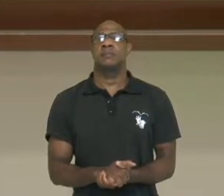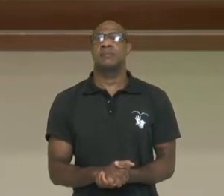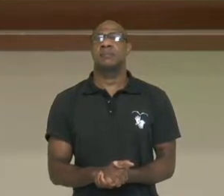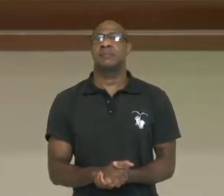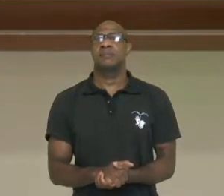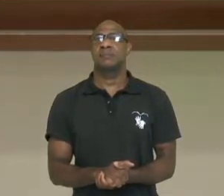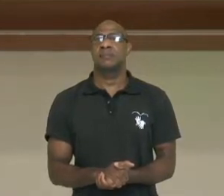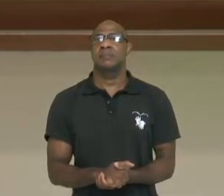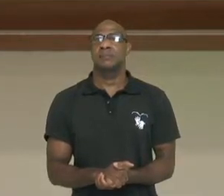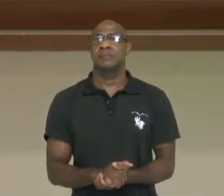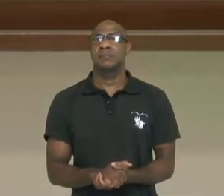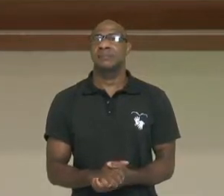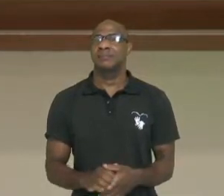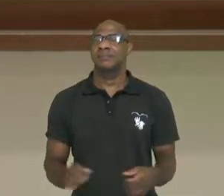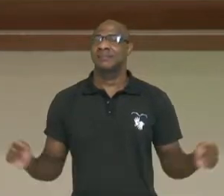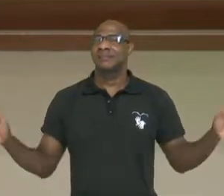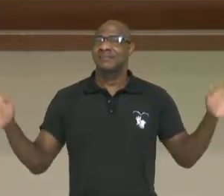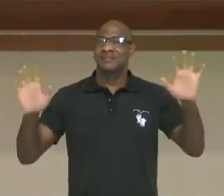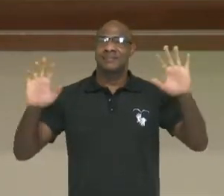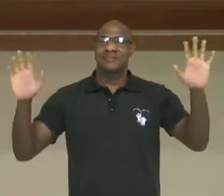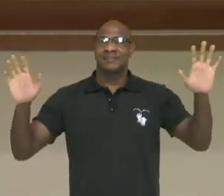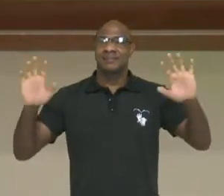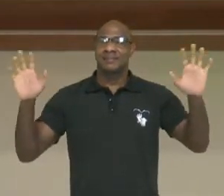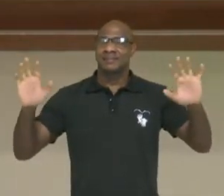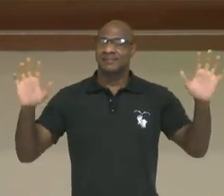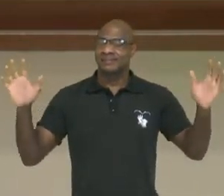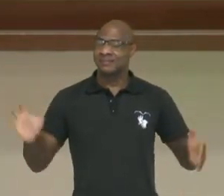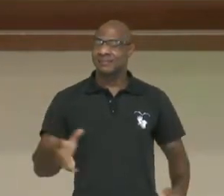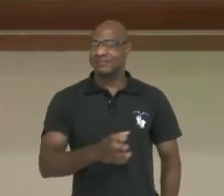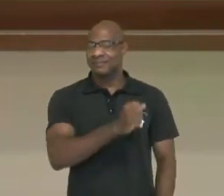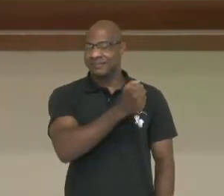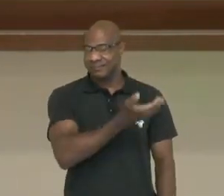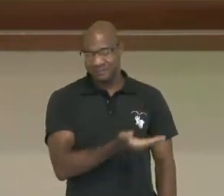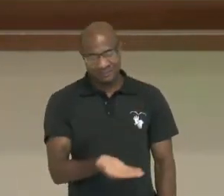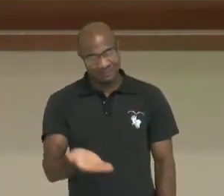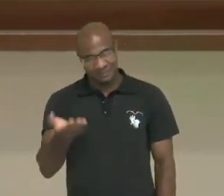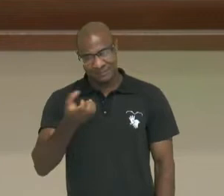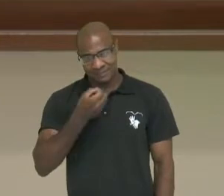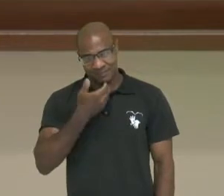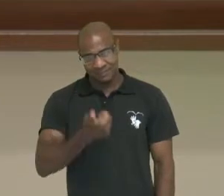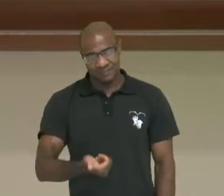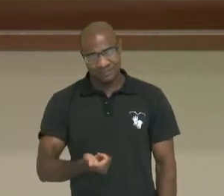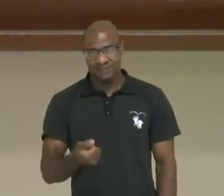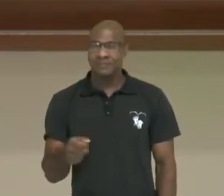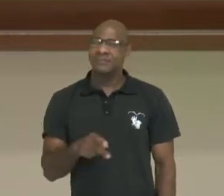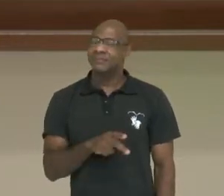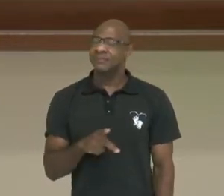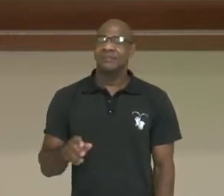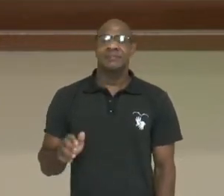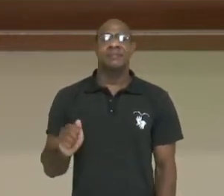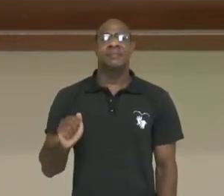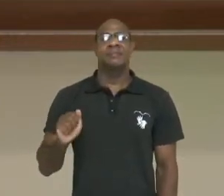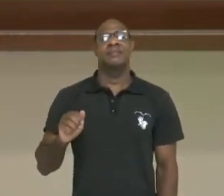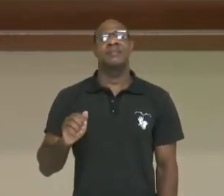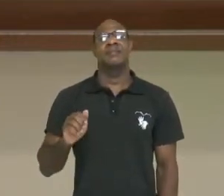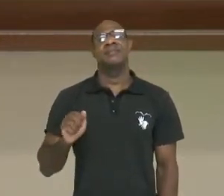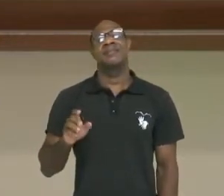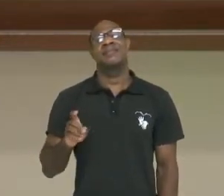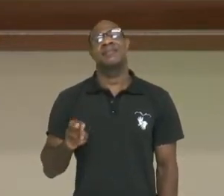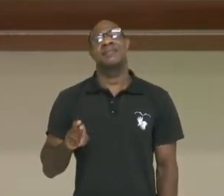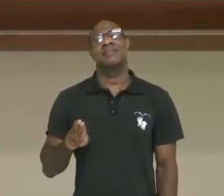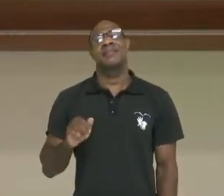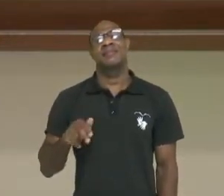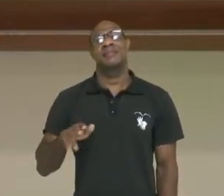Salve, salve, salve, salve, meu querido e minha querida! Tudo bem com vocês? Professor Adriano na área com o 8º ano de